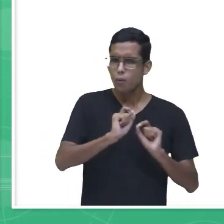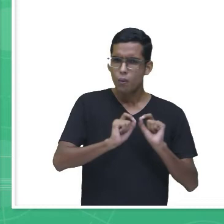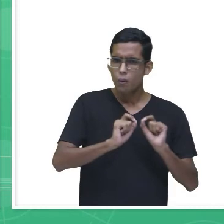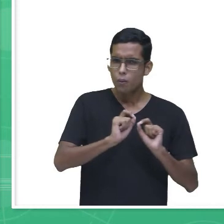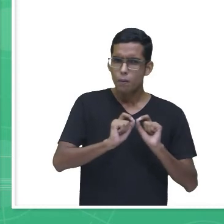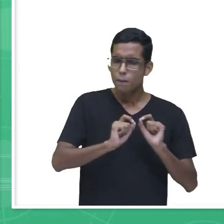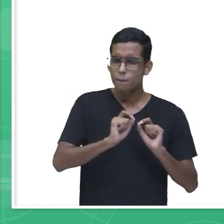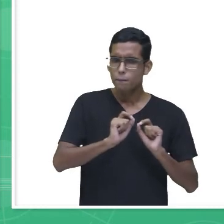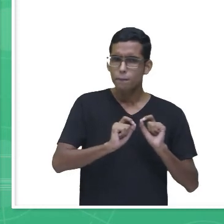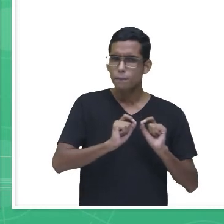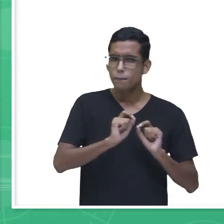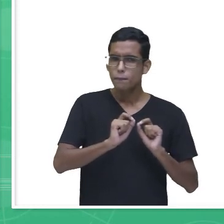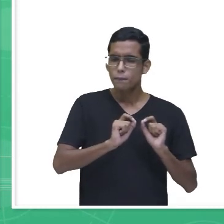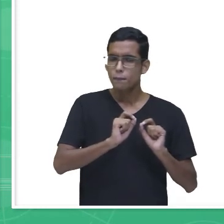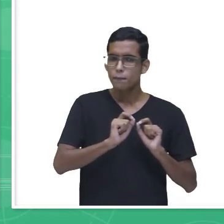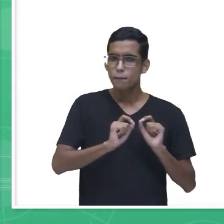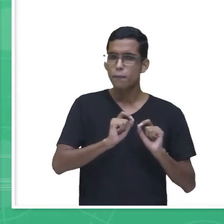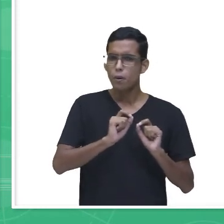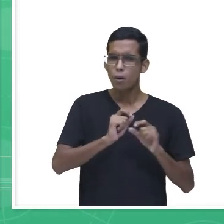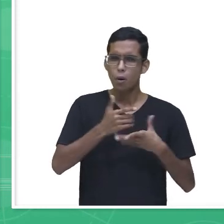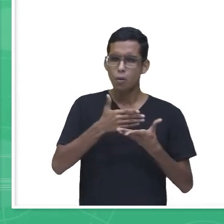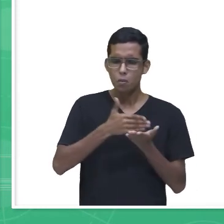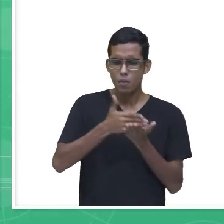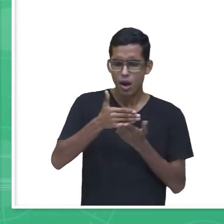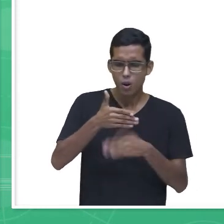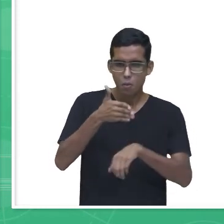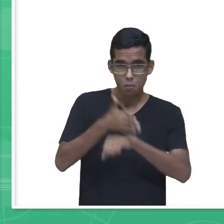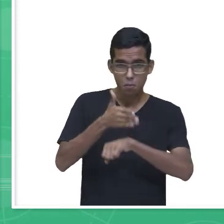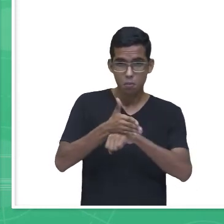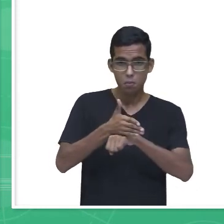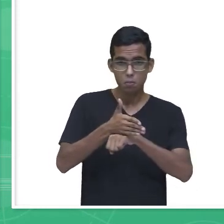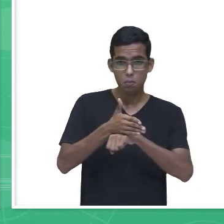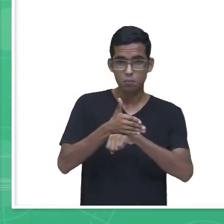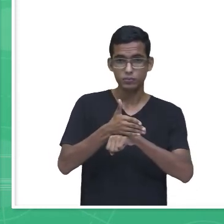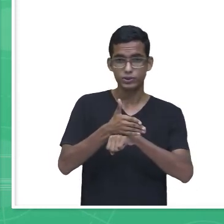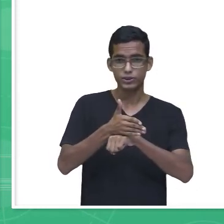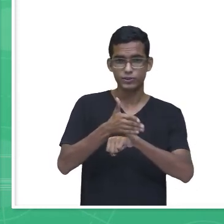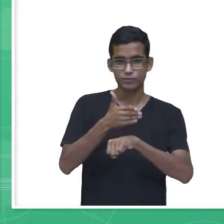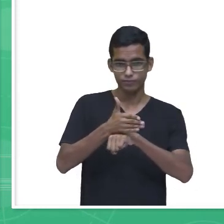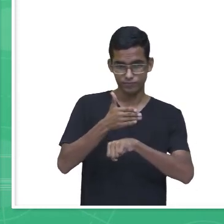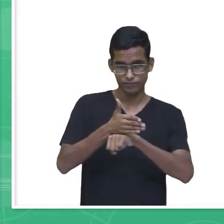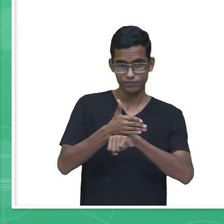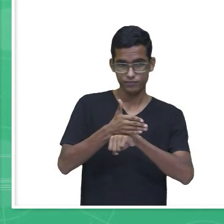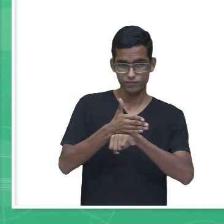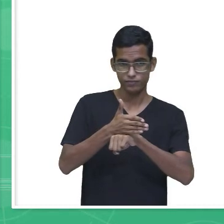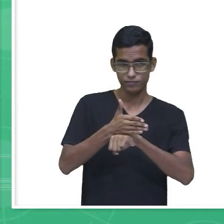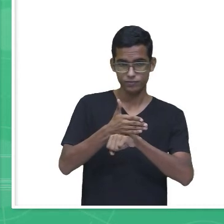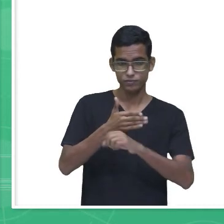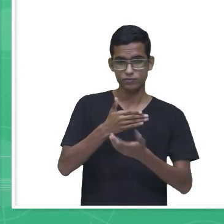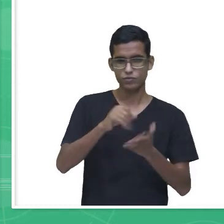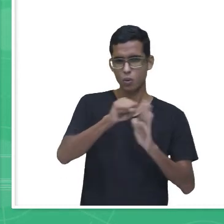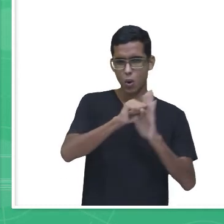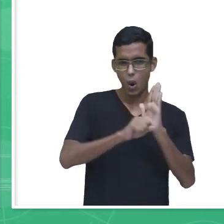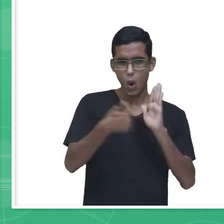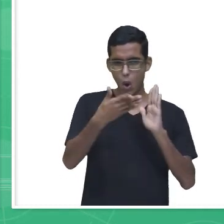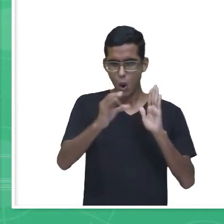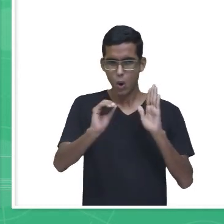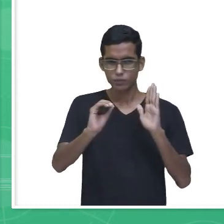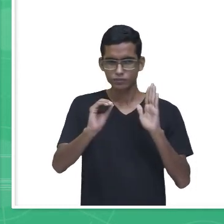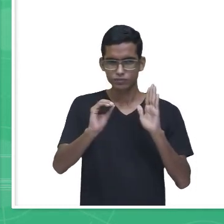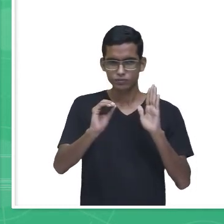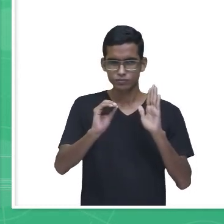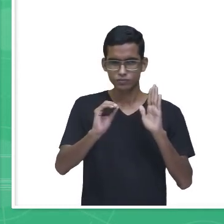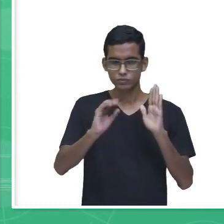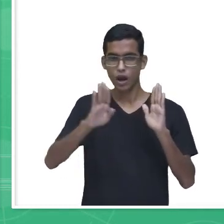a nossa modernidade, né? Será que já é ali pelo século X? A letra B diz século